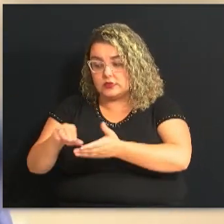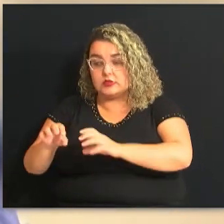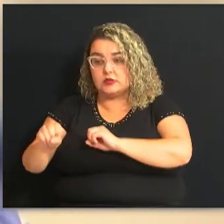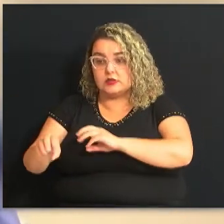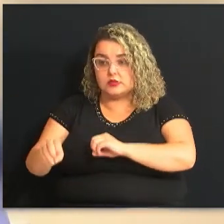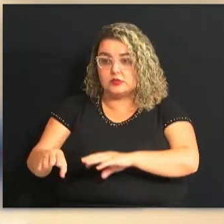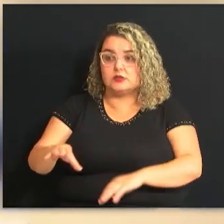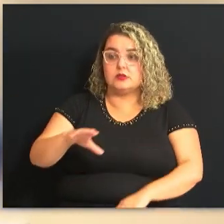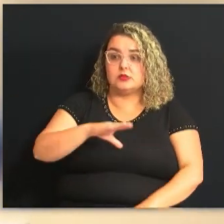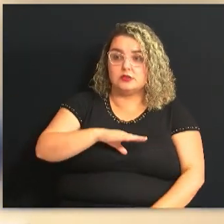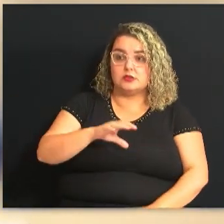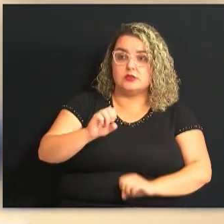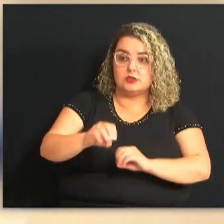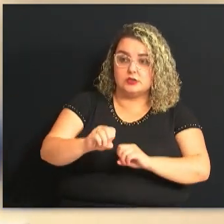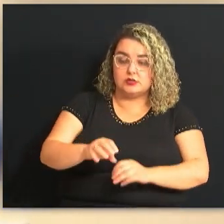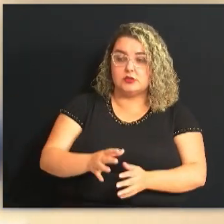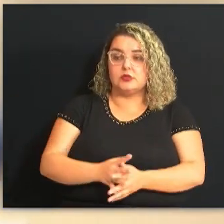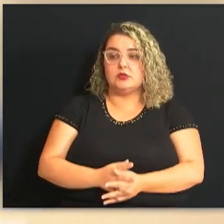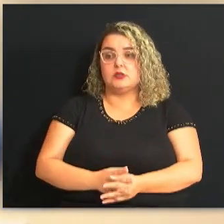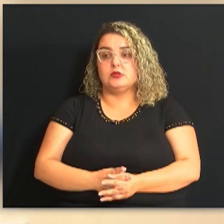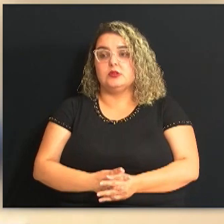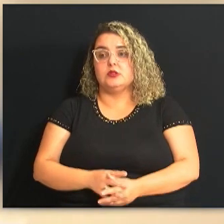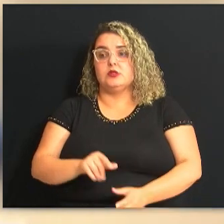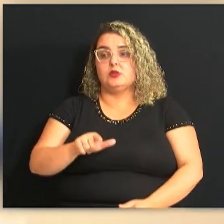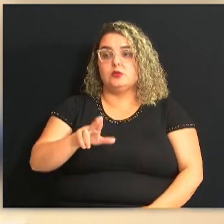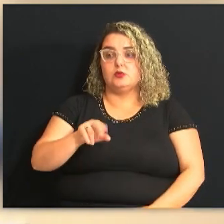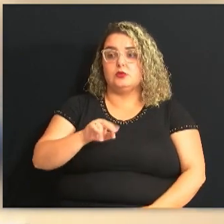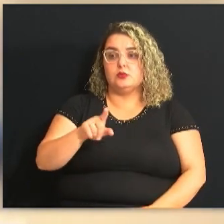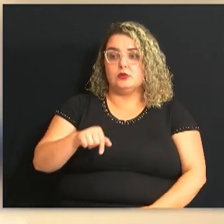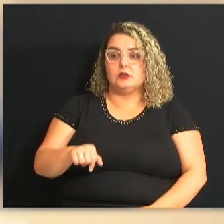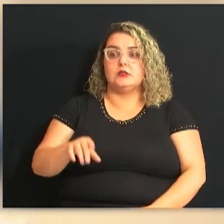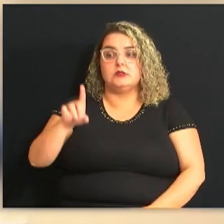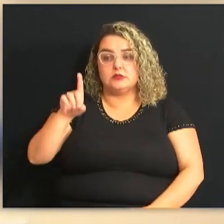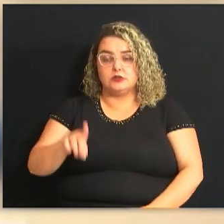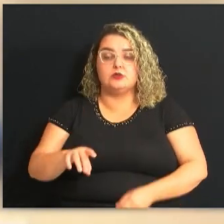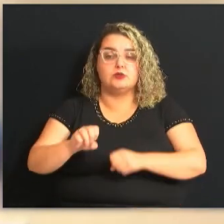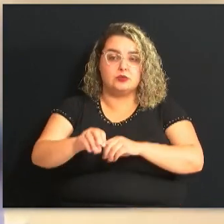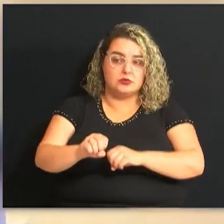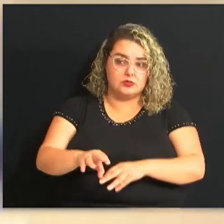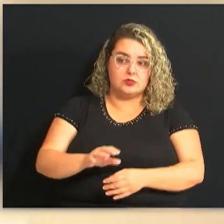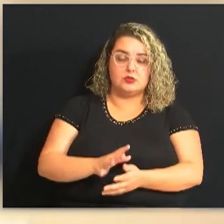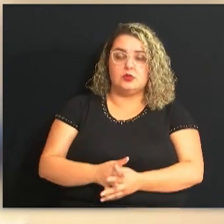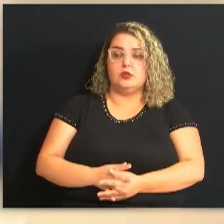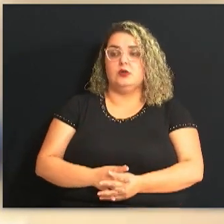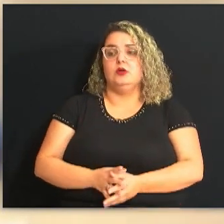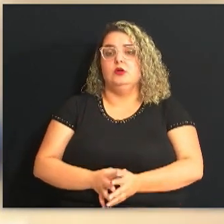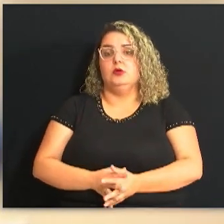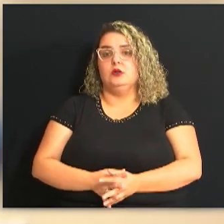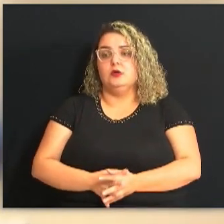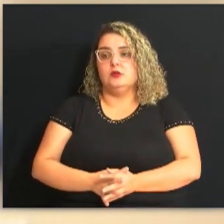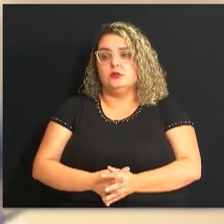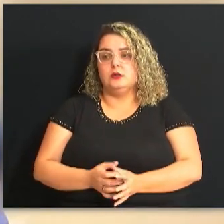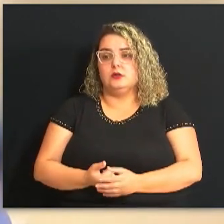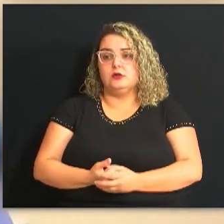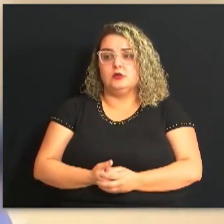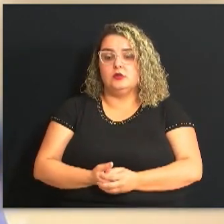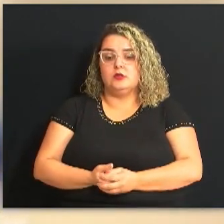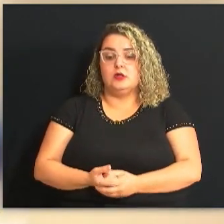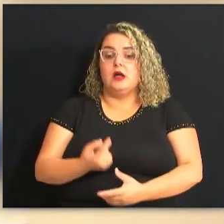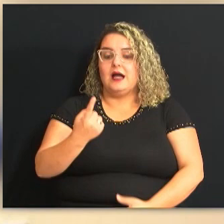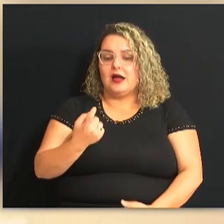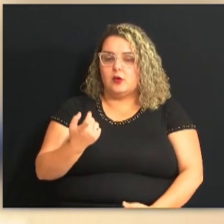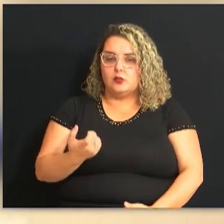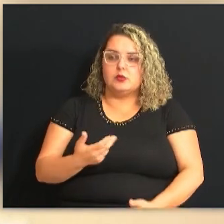pelo secretário adjunto Luiz Mariguete, pela diretora financeira da Educação. A única coisa que eu lamentei